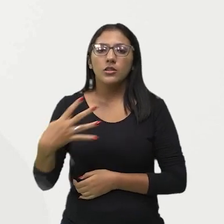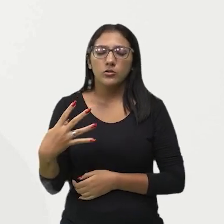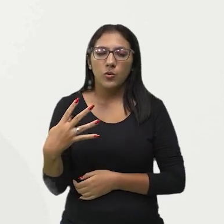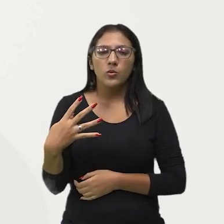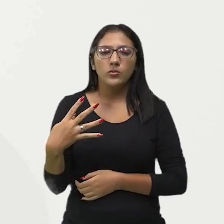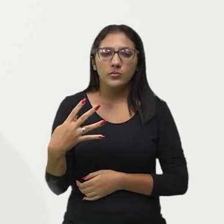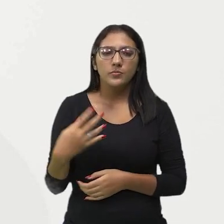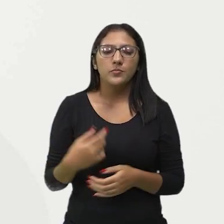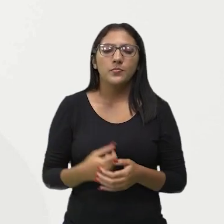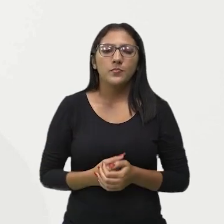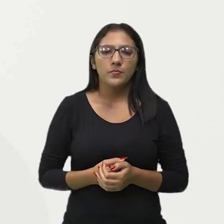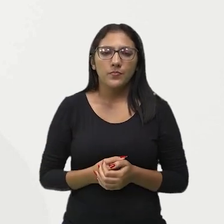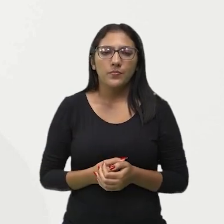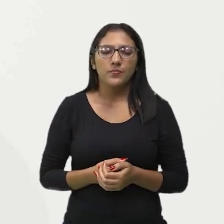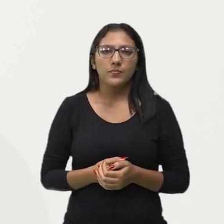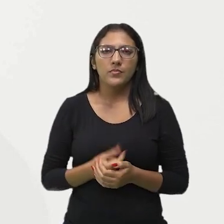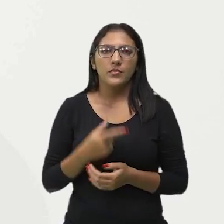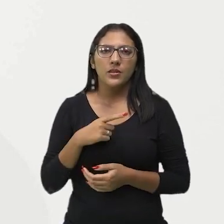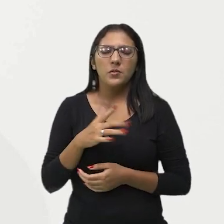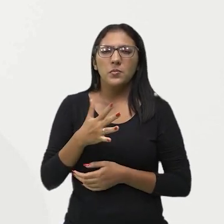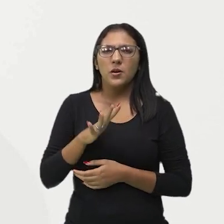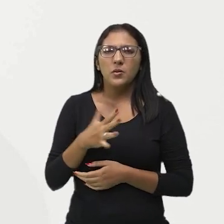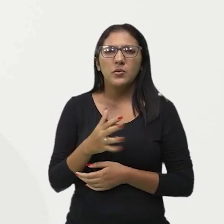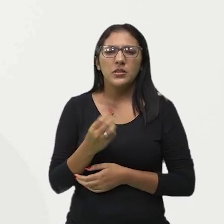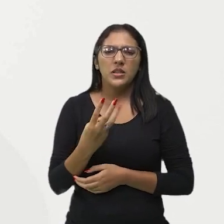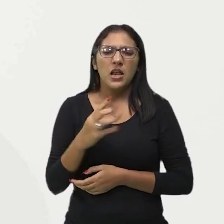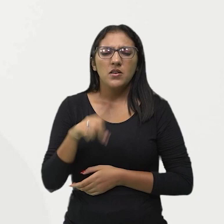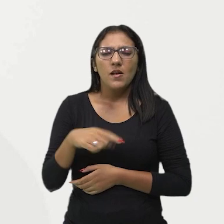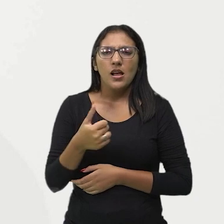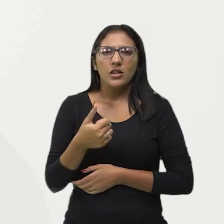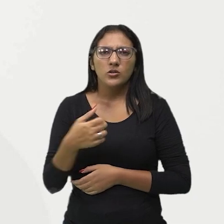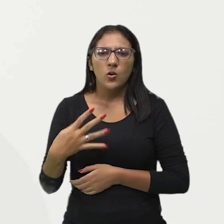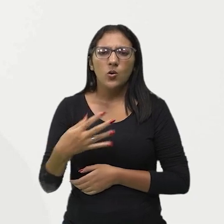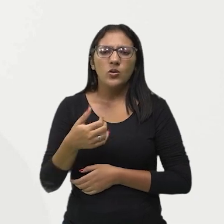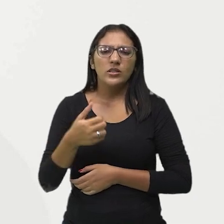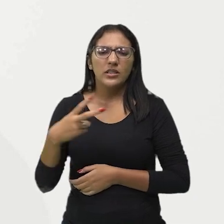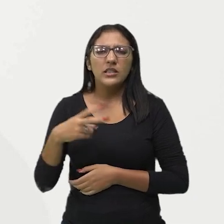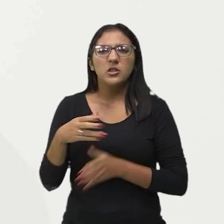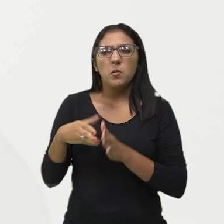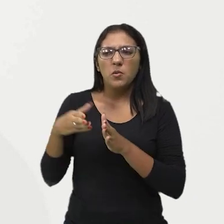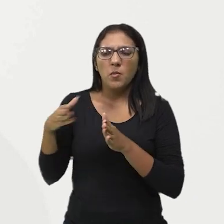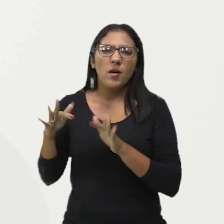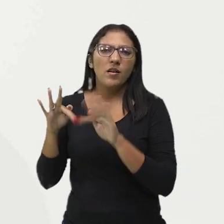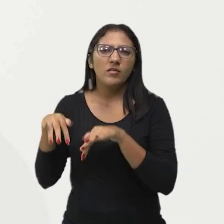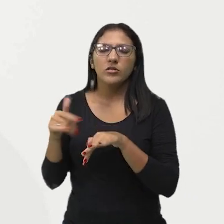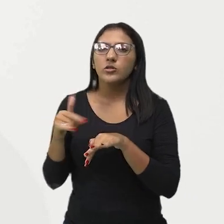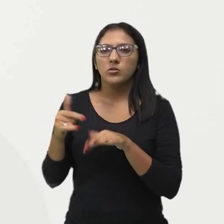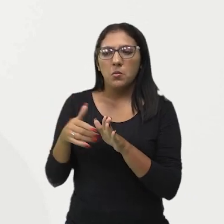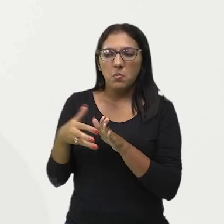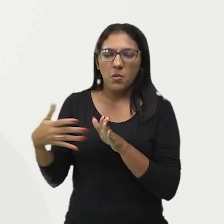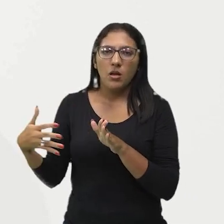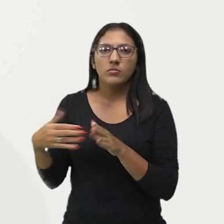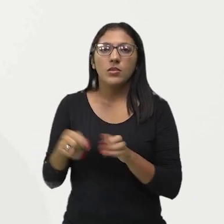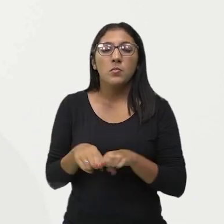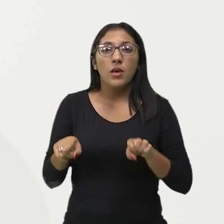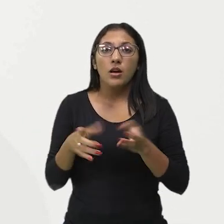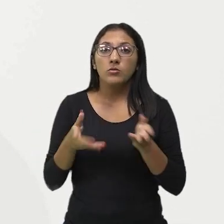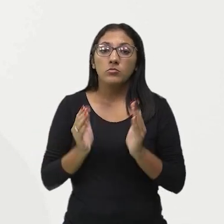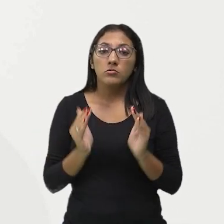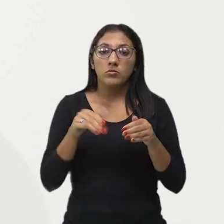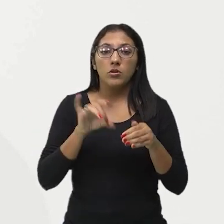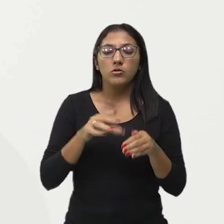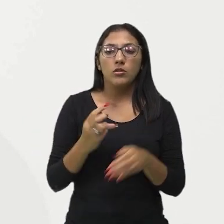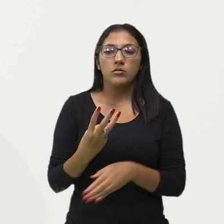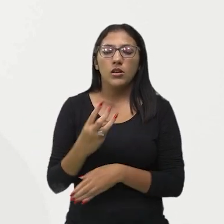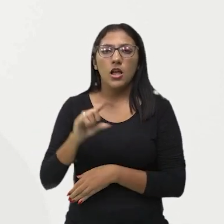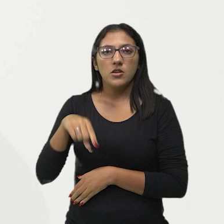3,1415. É uma dízima não periódica esse número π, tá legal? Mas em especial a gente utiliza até 2